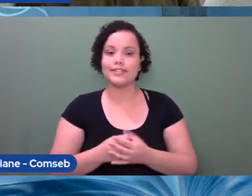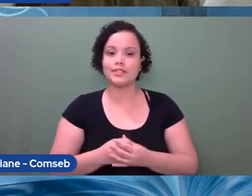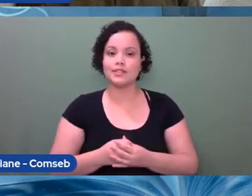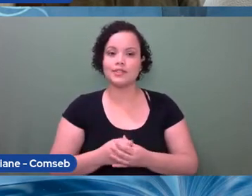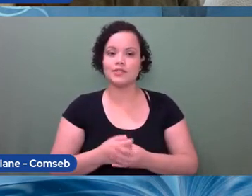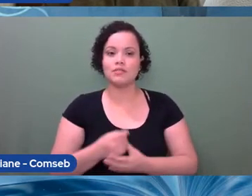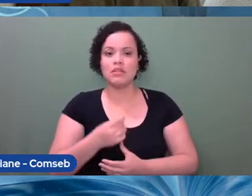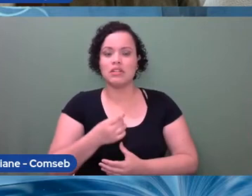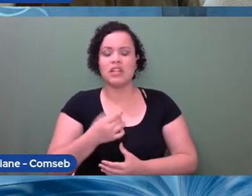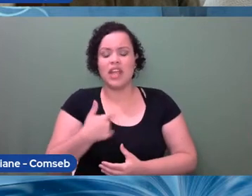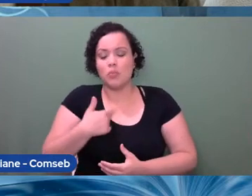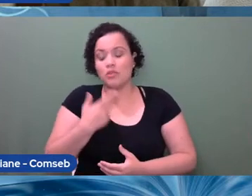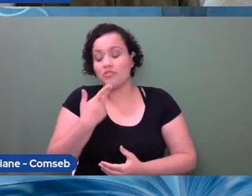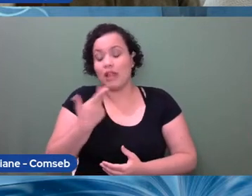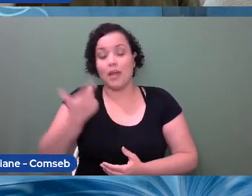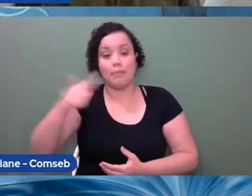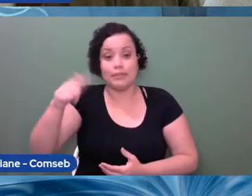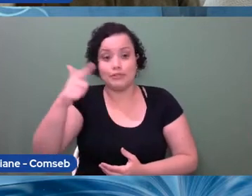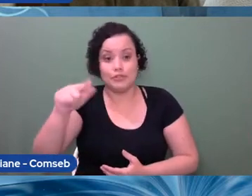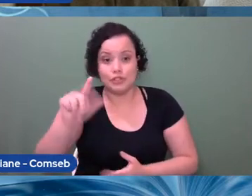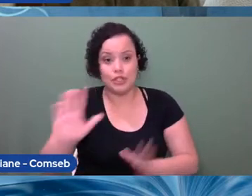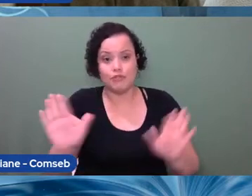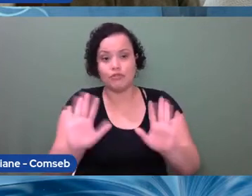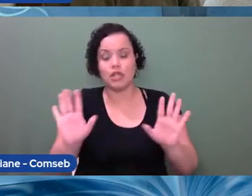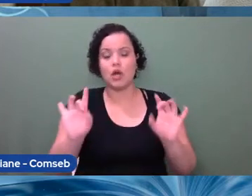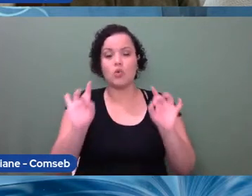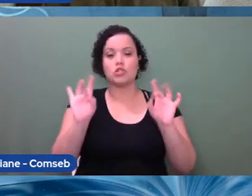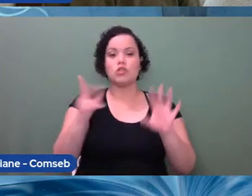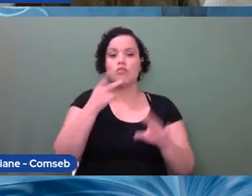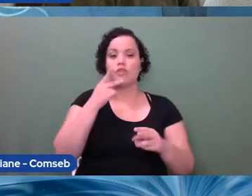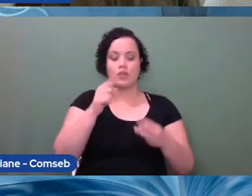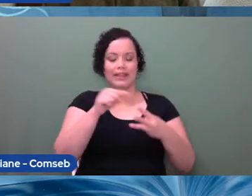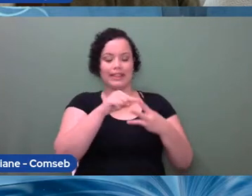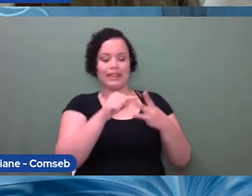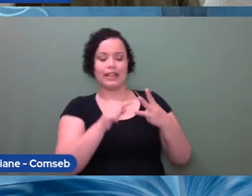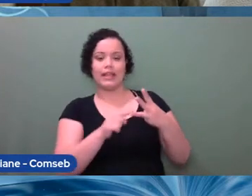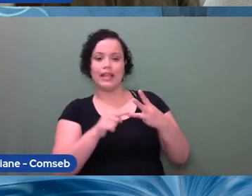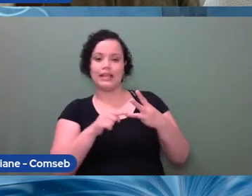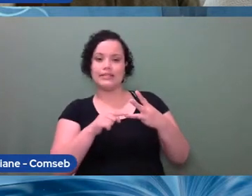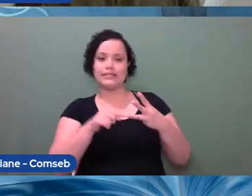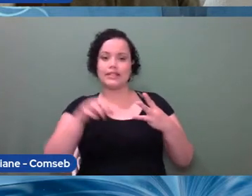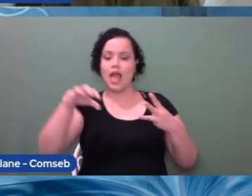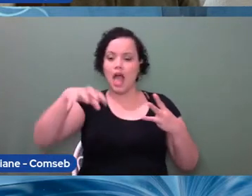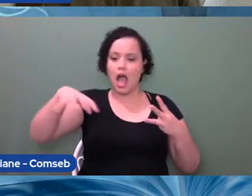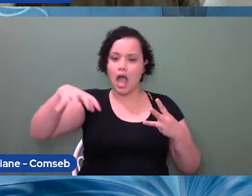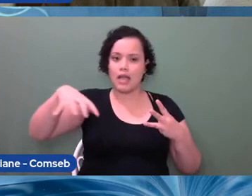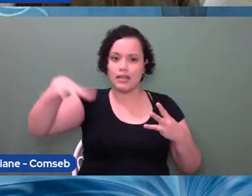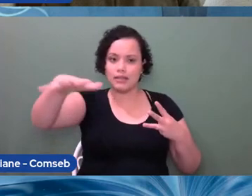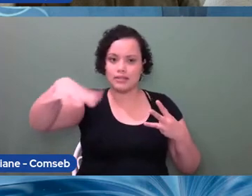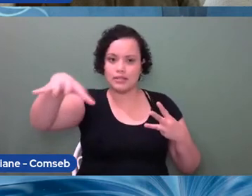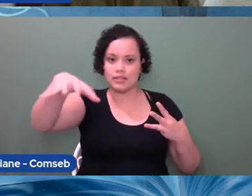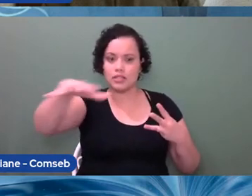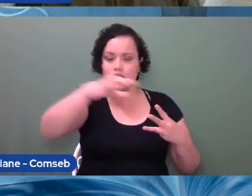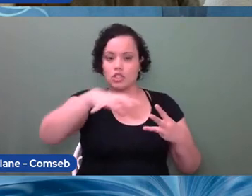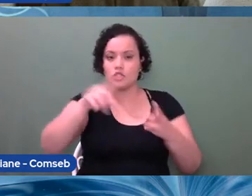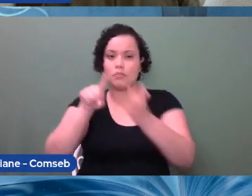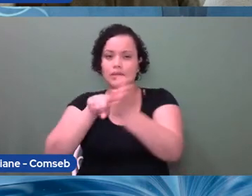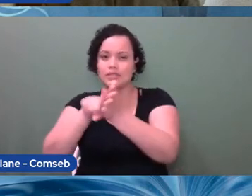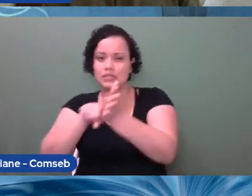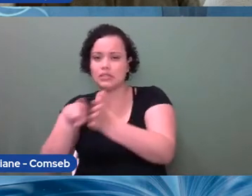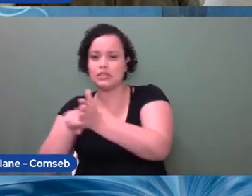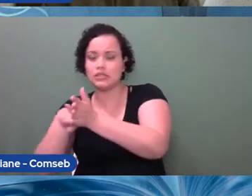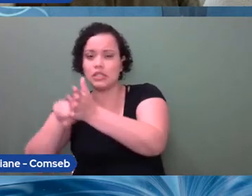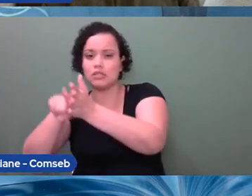enfadonho, eu lhe citaria apenas três áreas de pesquisa onde o homem tem